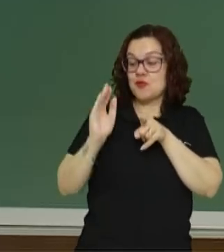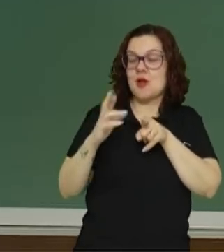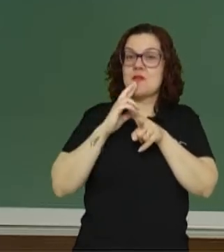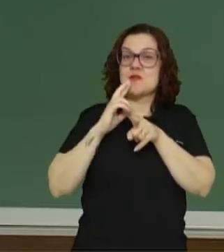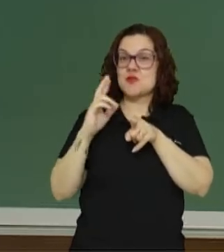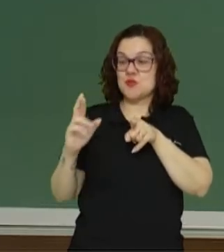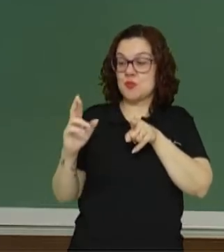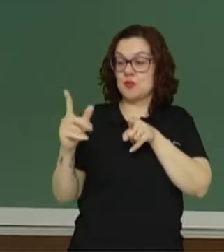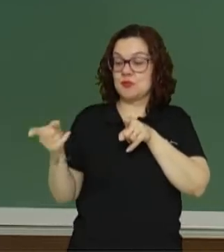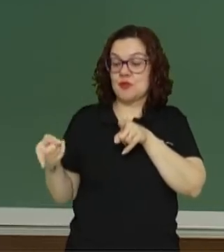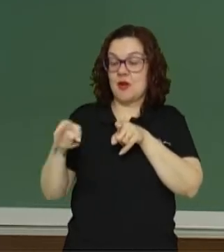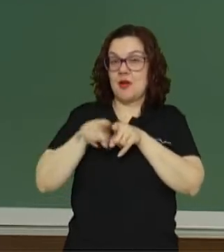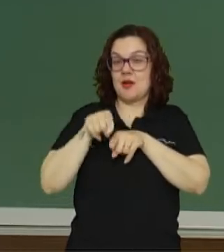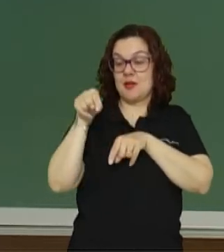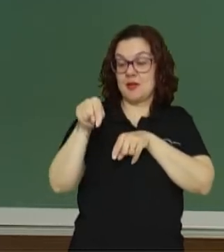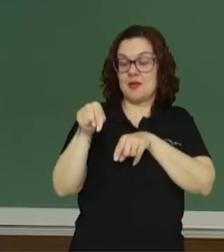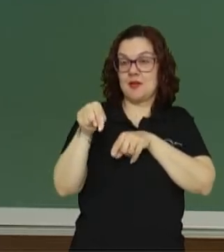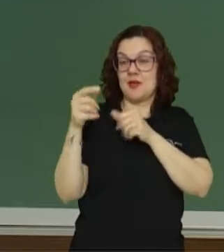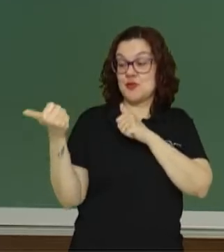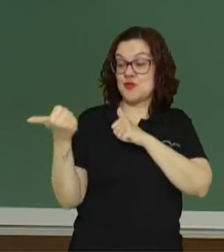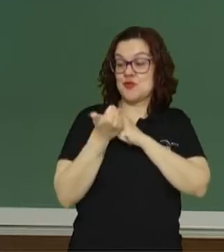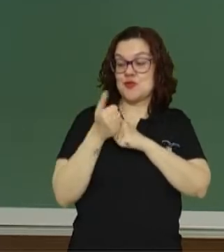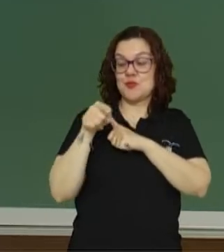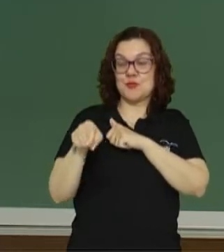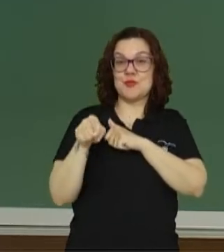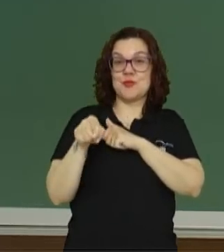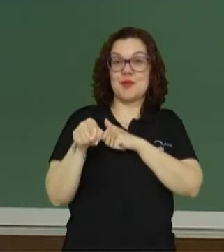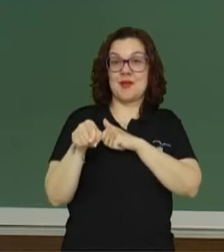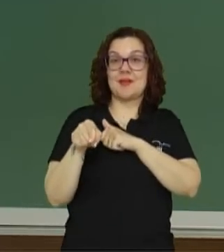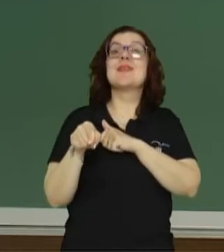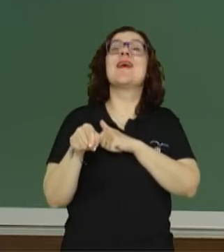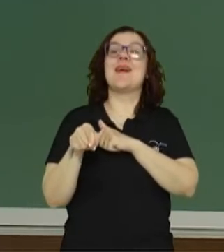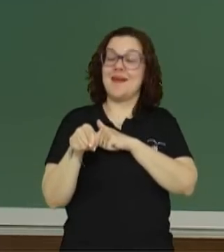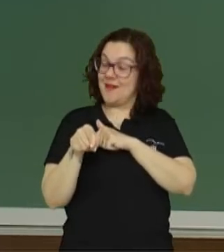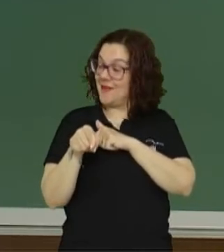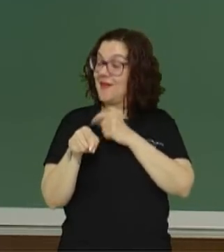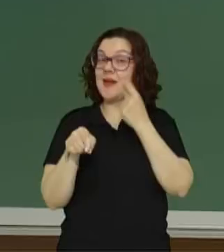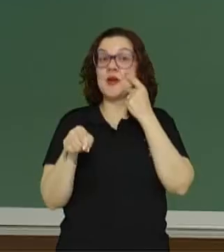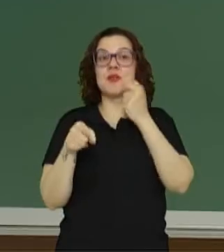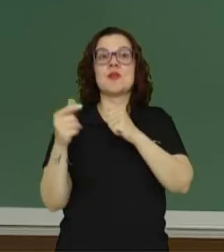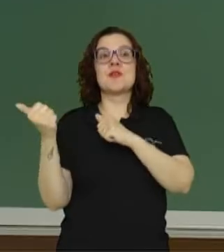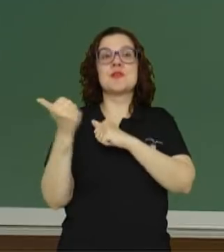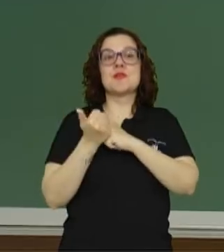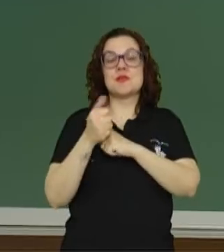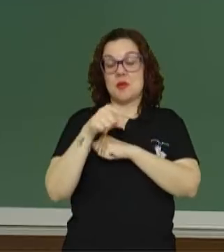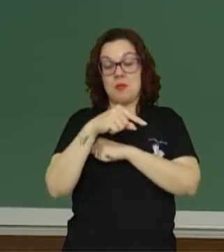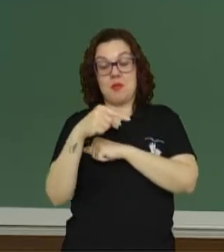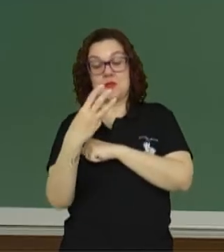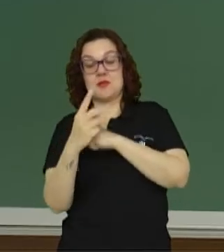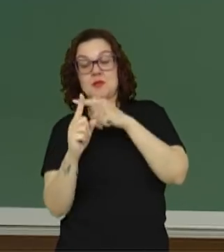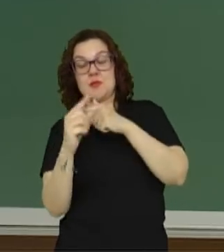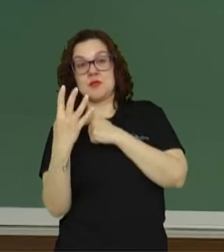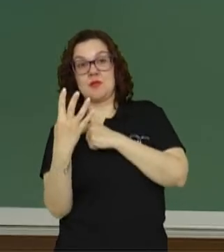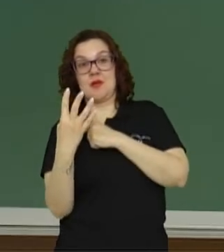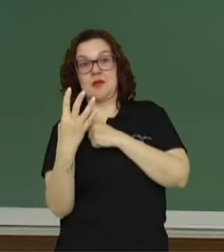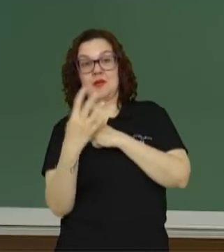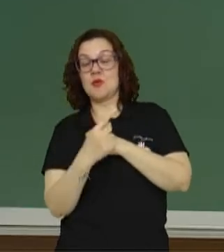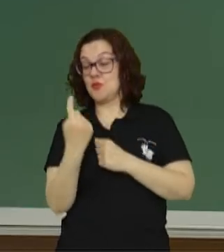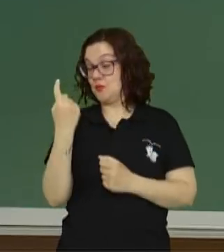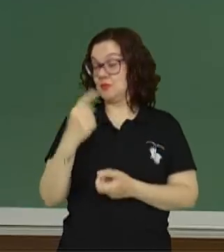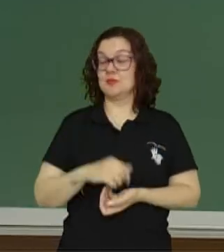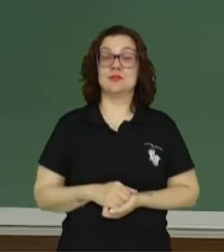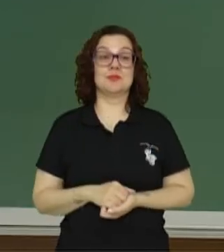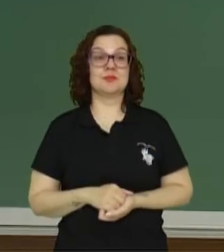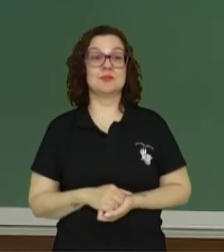e substituir ele agora dentro da fórmula. Então, substituindo aqui, menos 3 mais 4 igual a